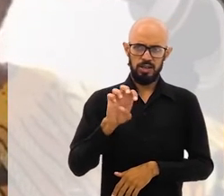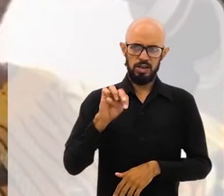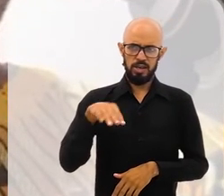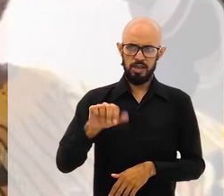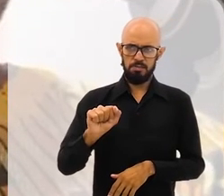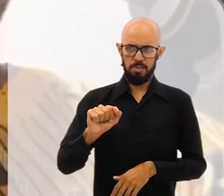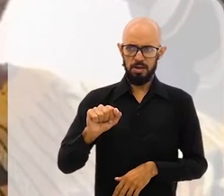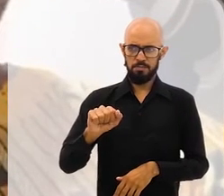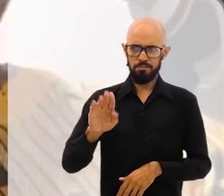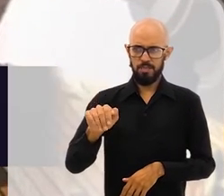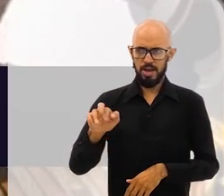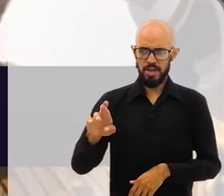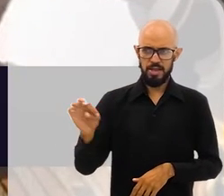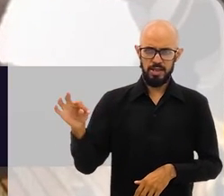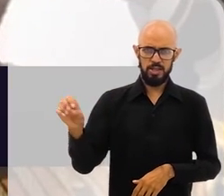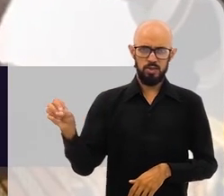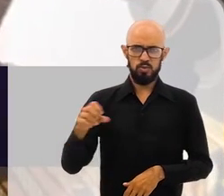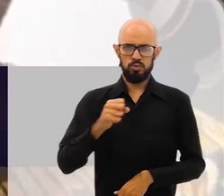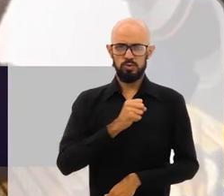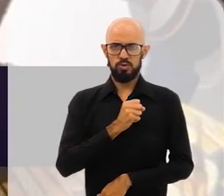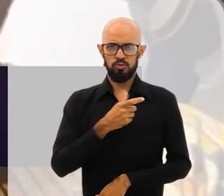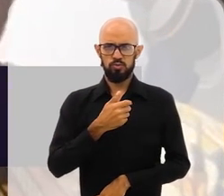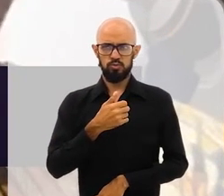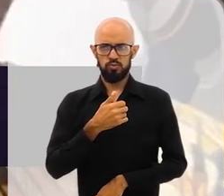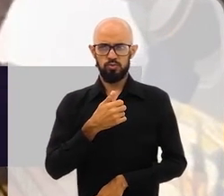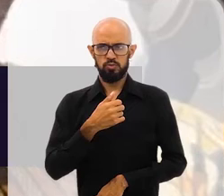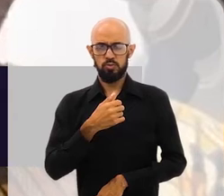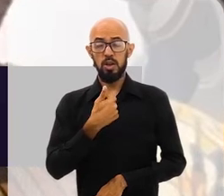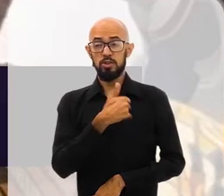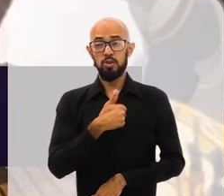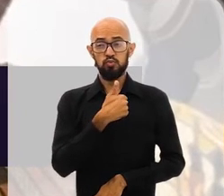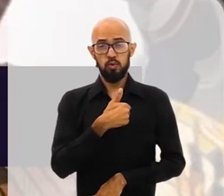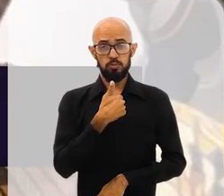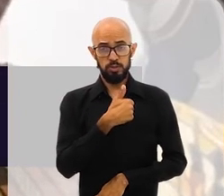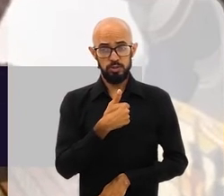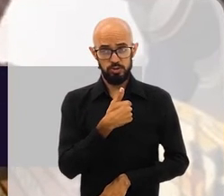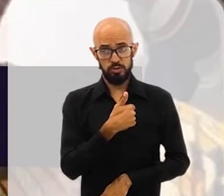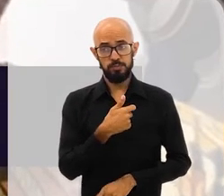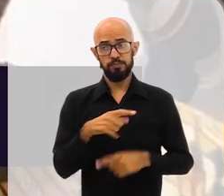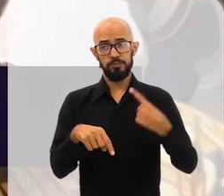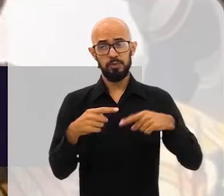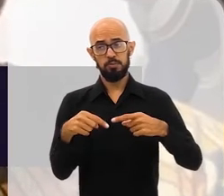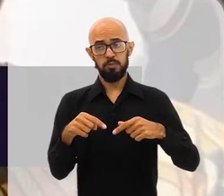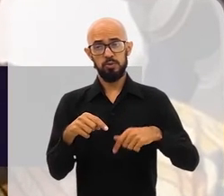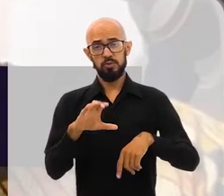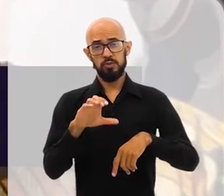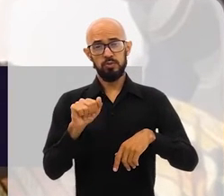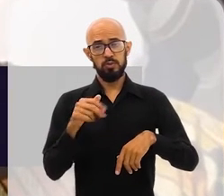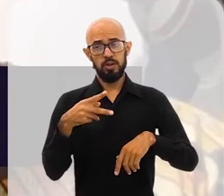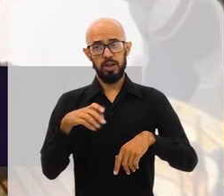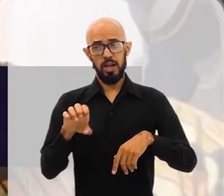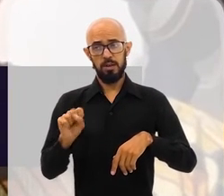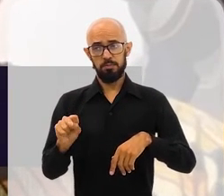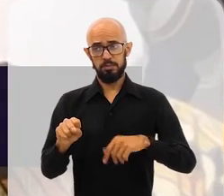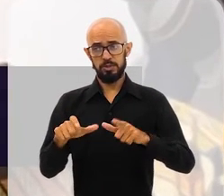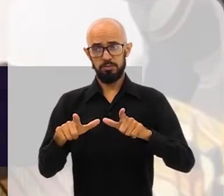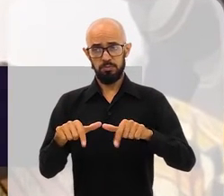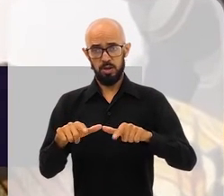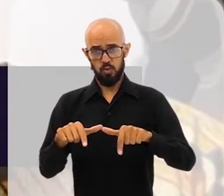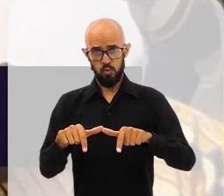Lima Barreto são grandes depois podemos no Caps Lima Barreto em Bangu